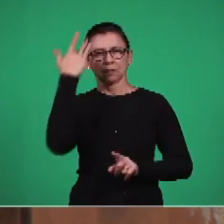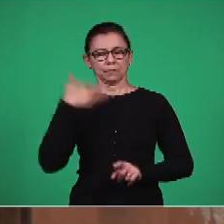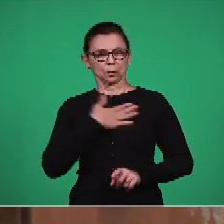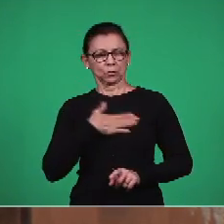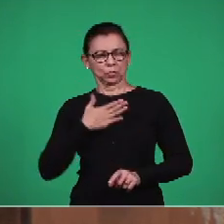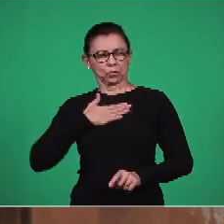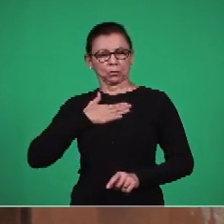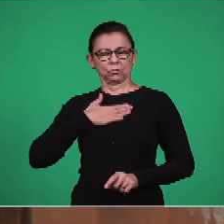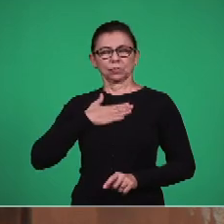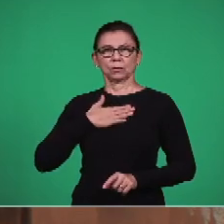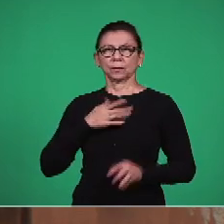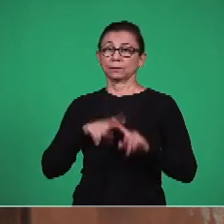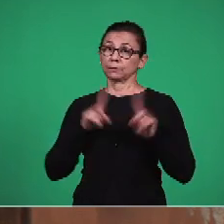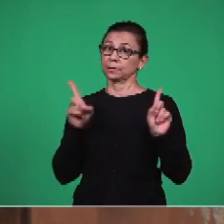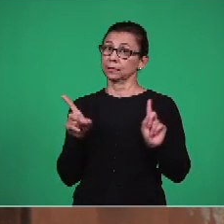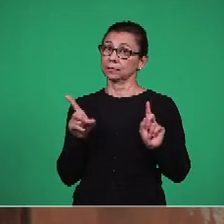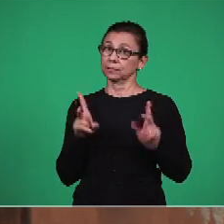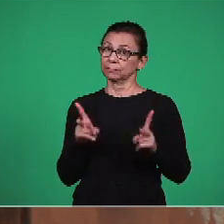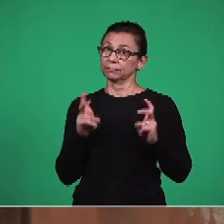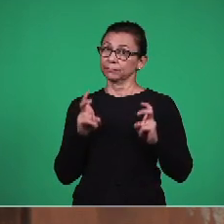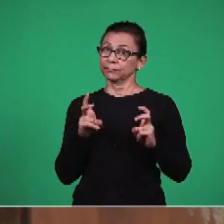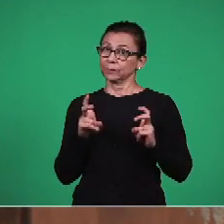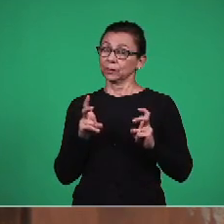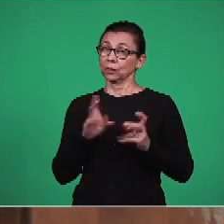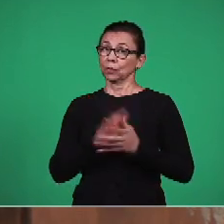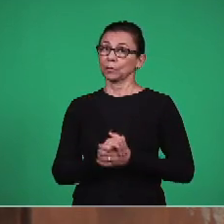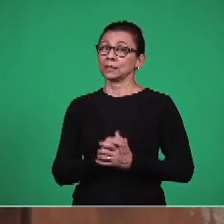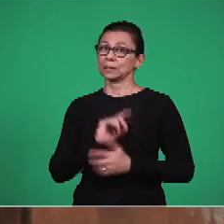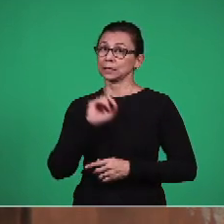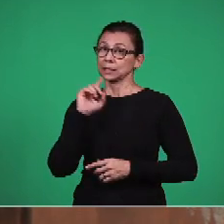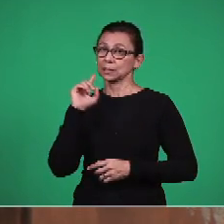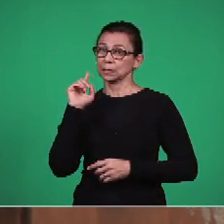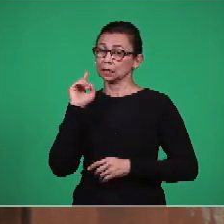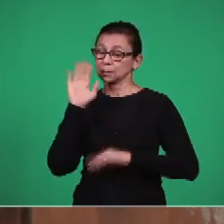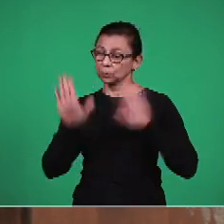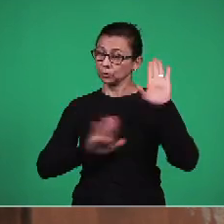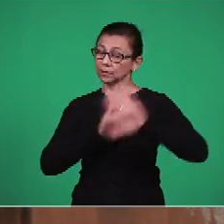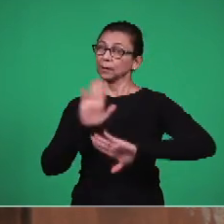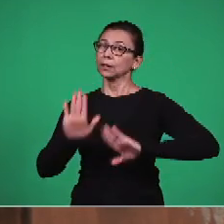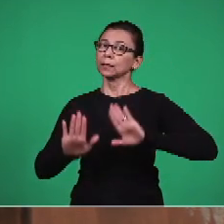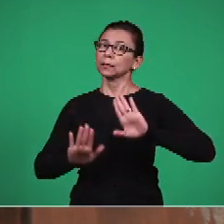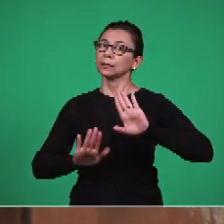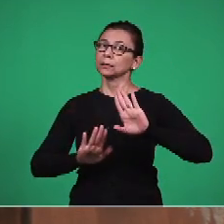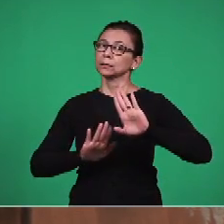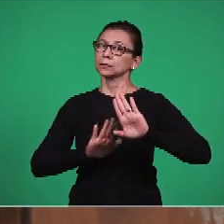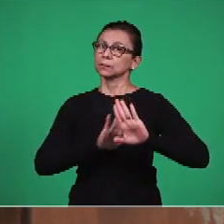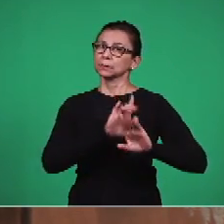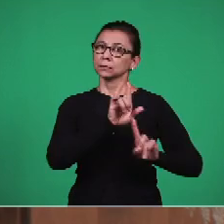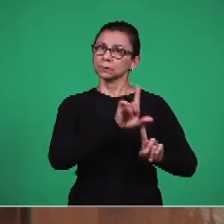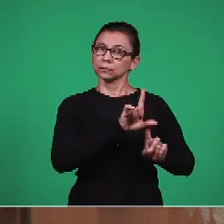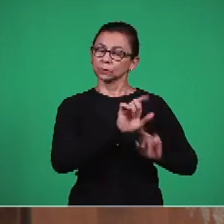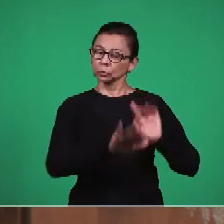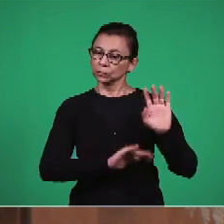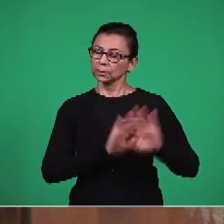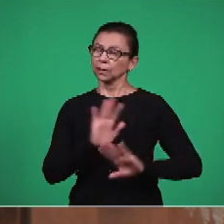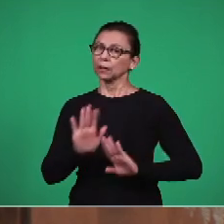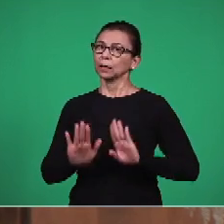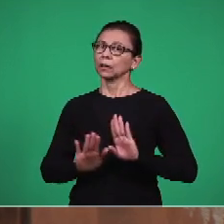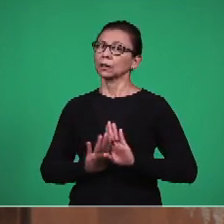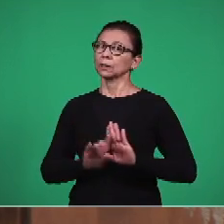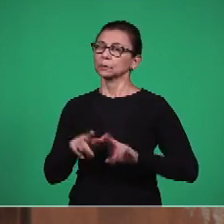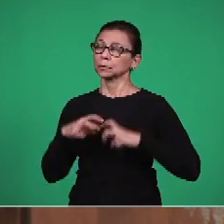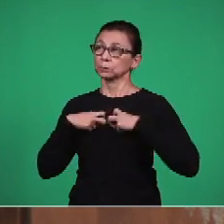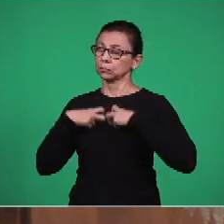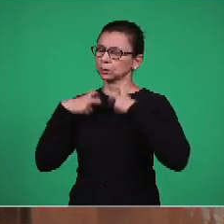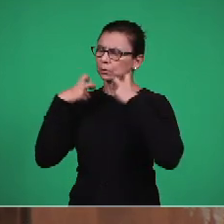o laço está pronto, hein? O laço está pronto. Então é preciso estar no clamor, na vigilância,